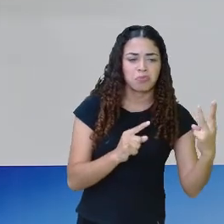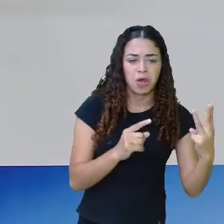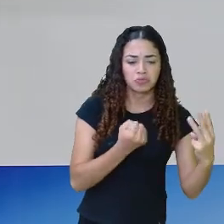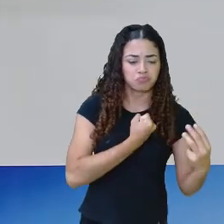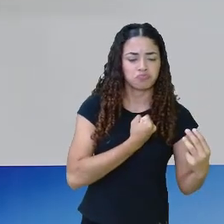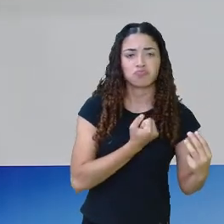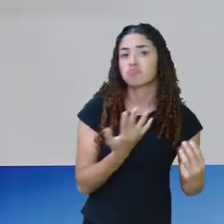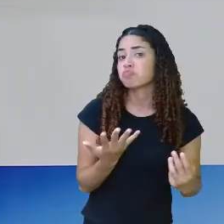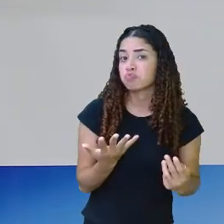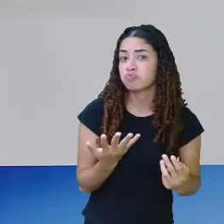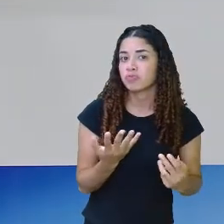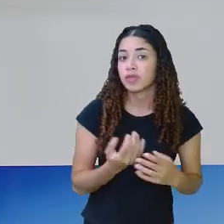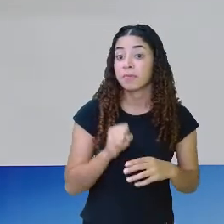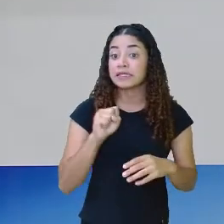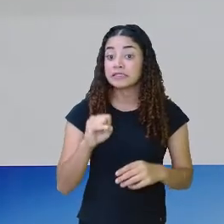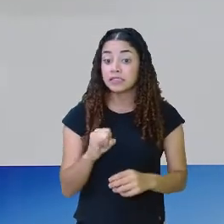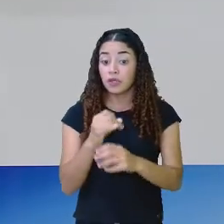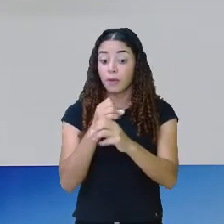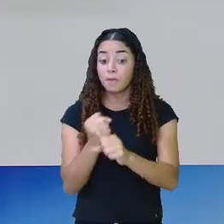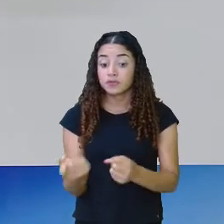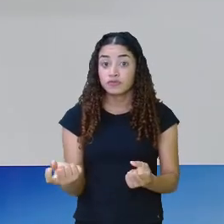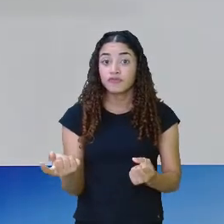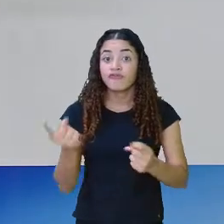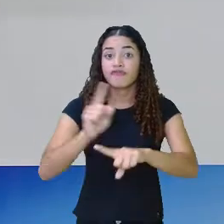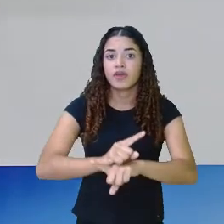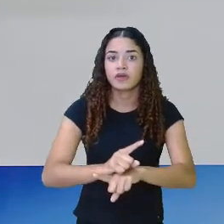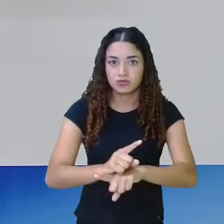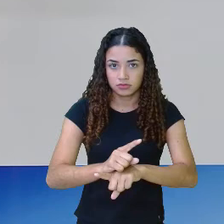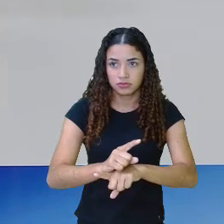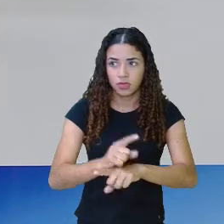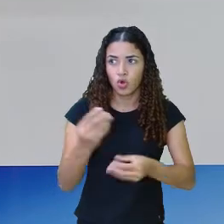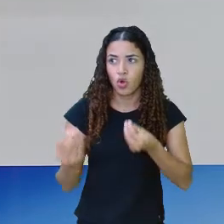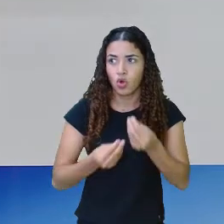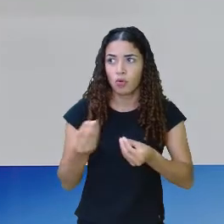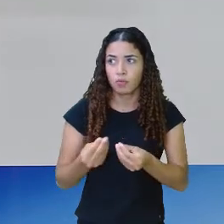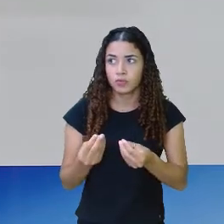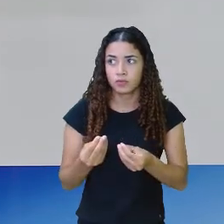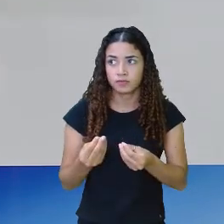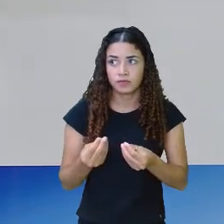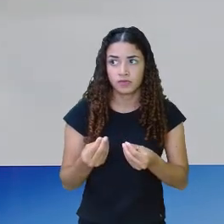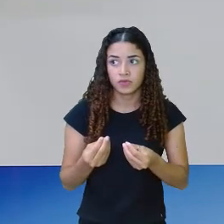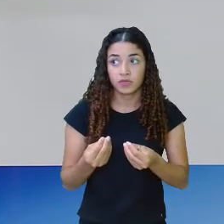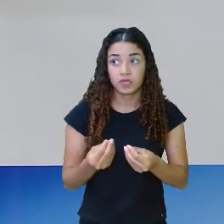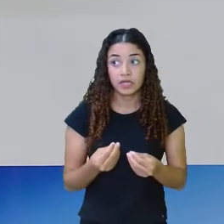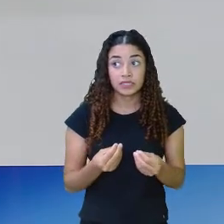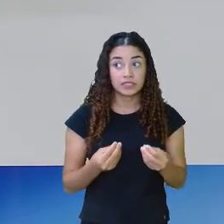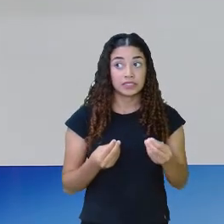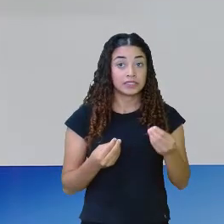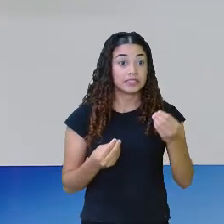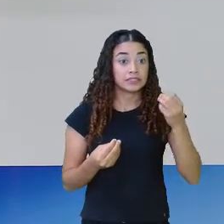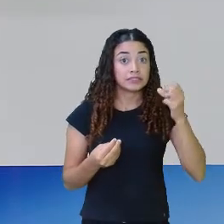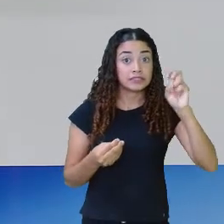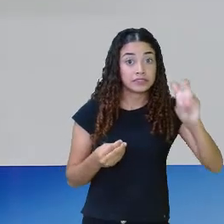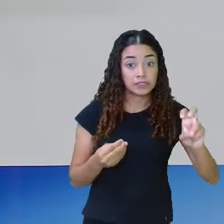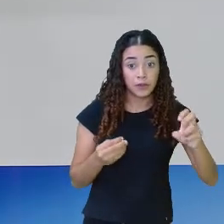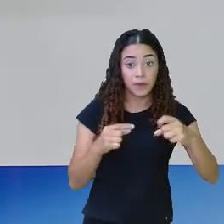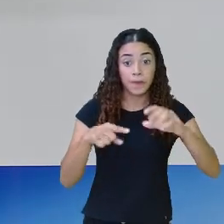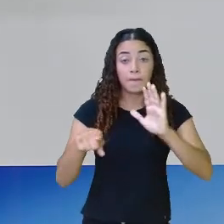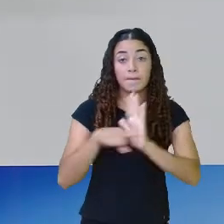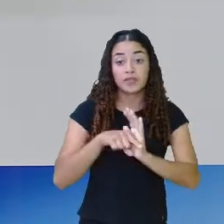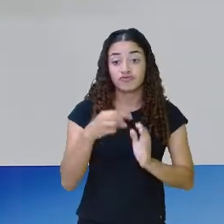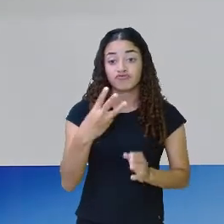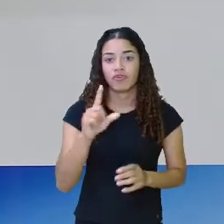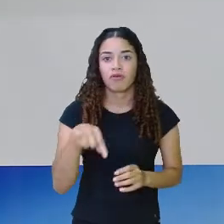fizesse uma operação inversa com o que eu tenho, 5 menos 3, eu encontraria 2.